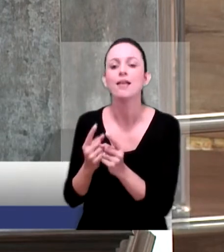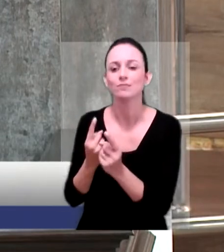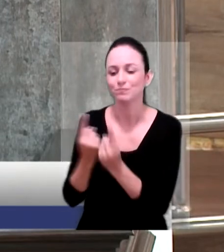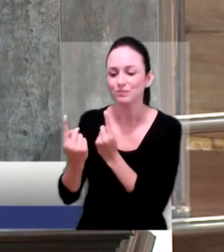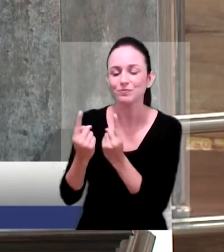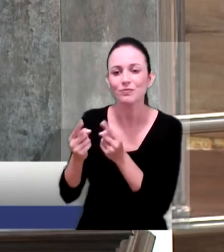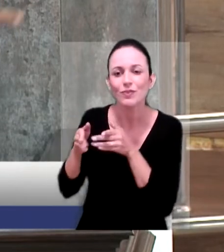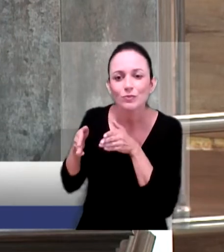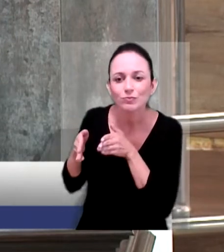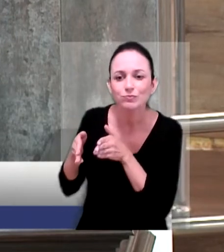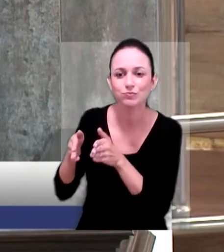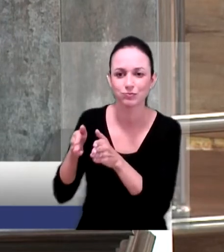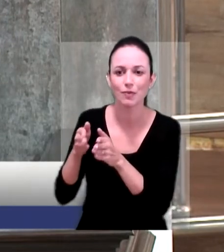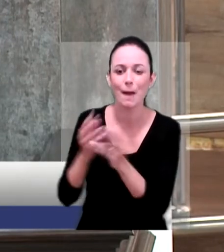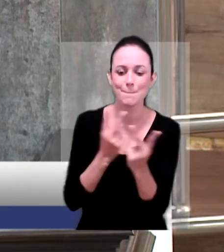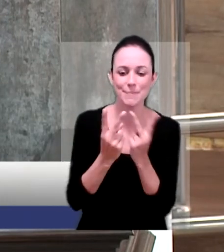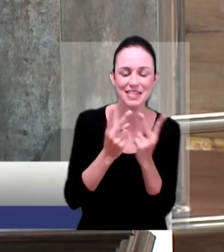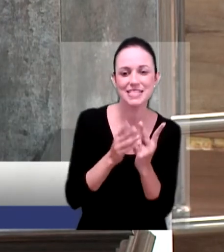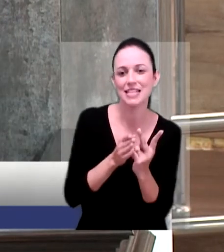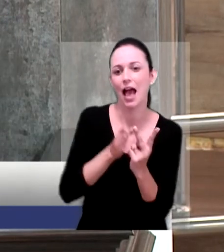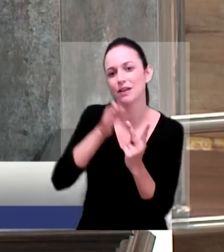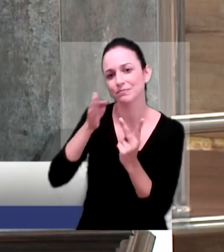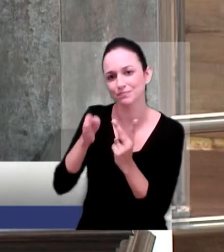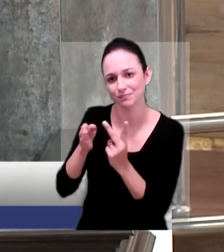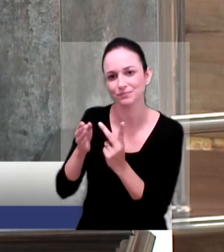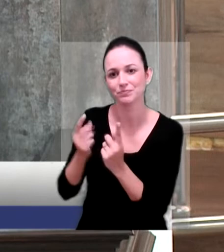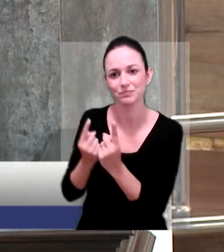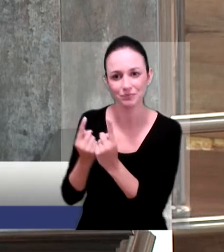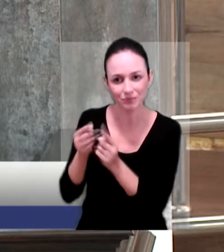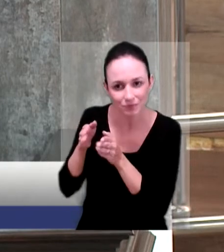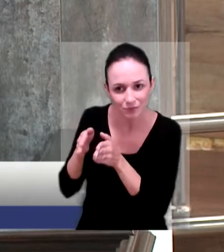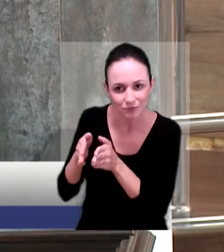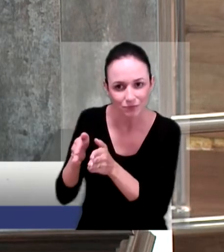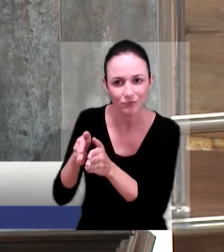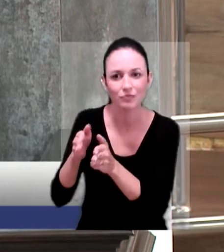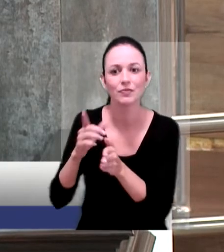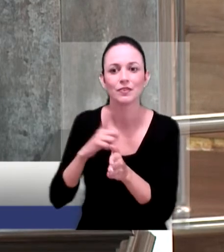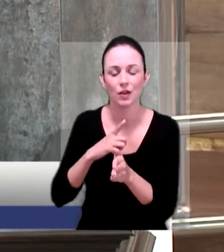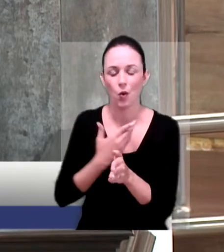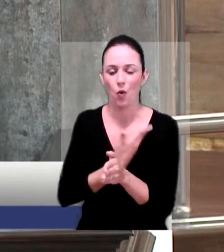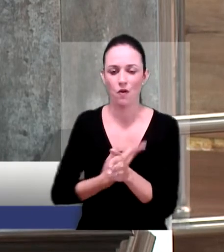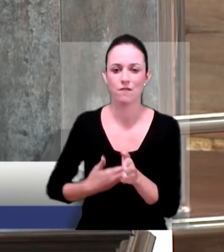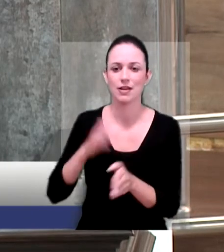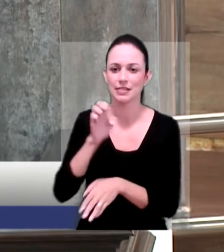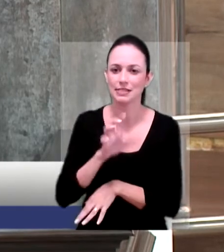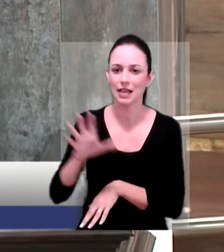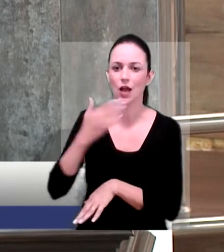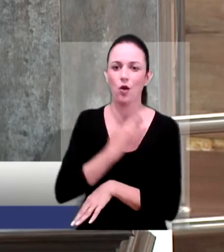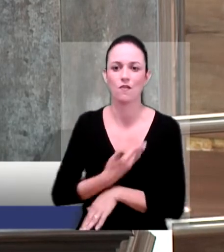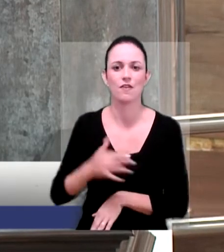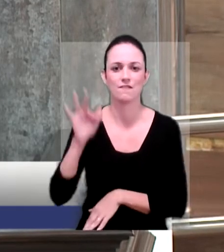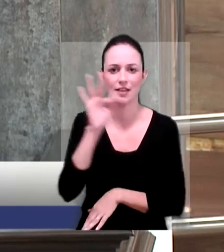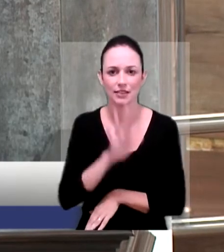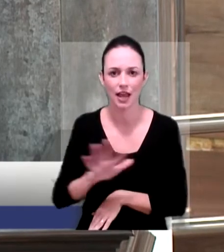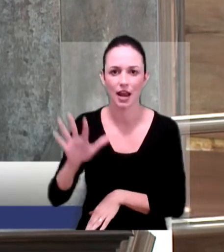que, governo do Estado, governo federal, o prefeito eleito tem essa capacidade, tem o contato